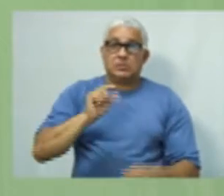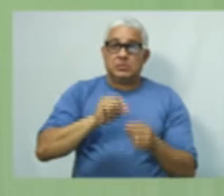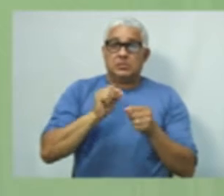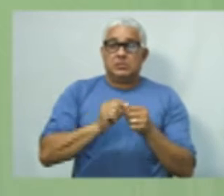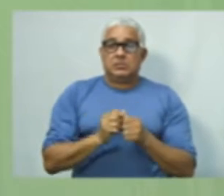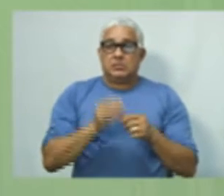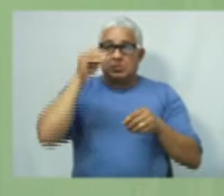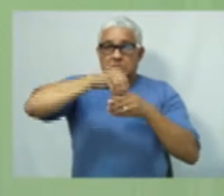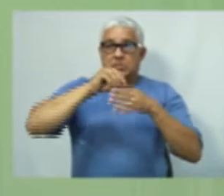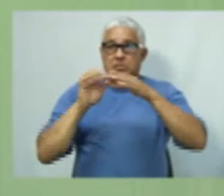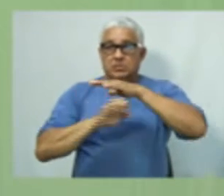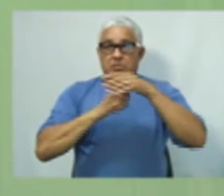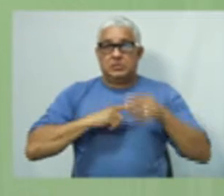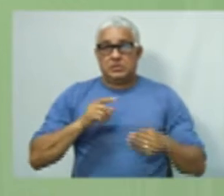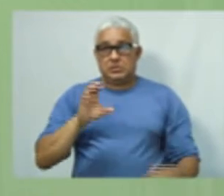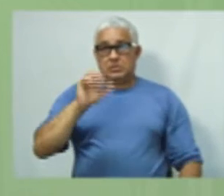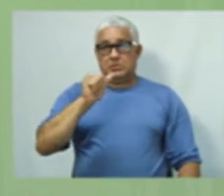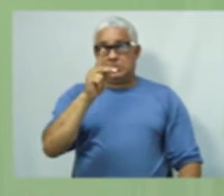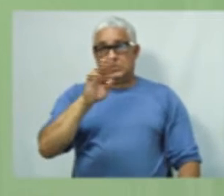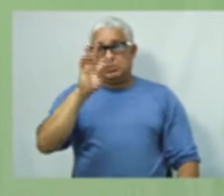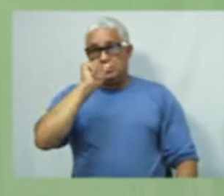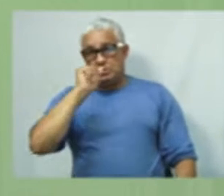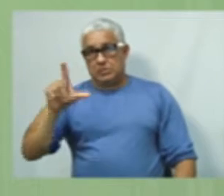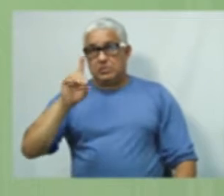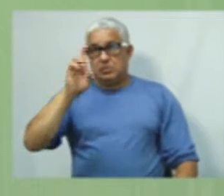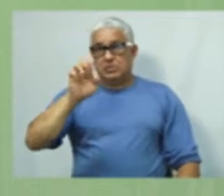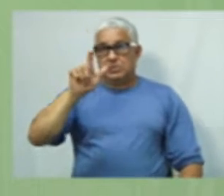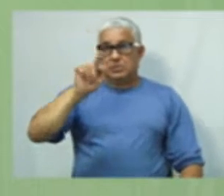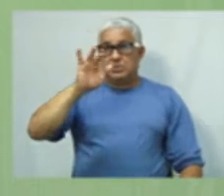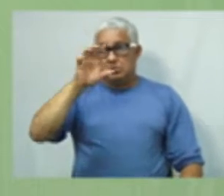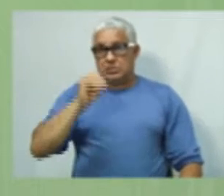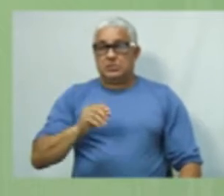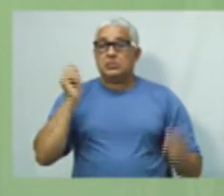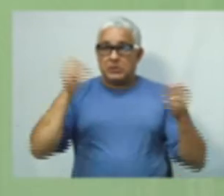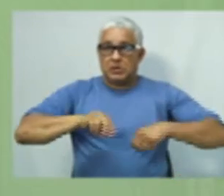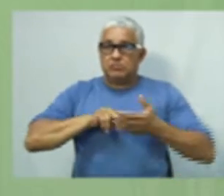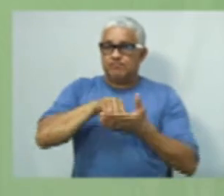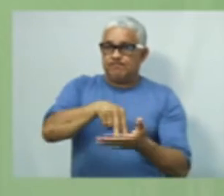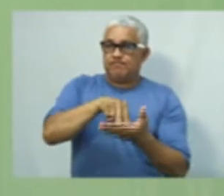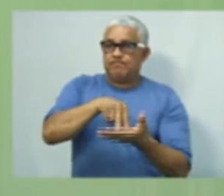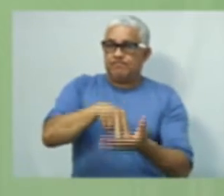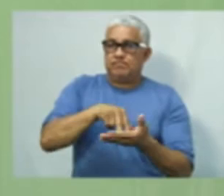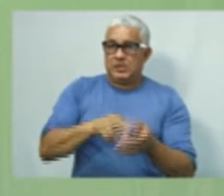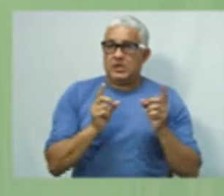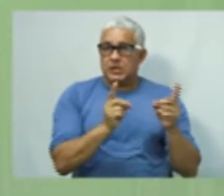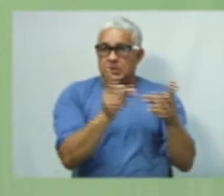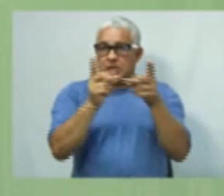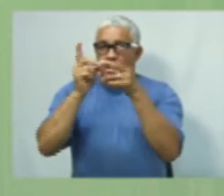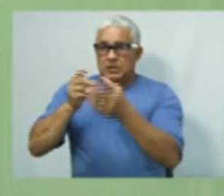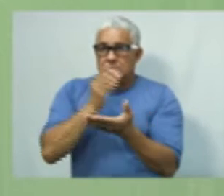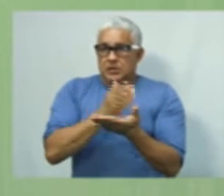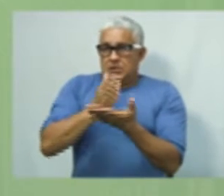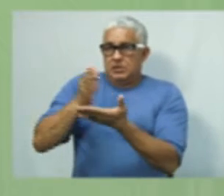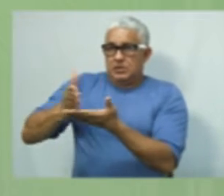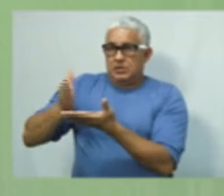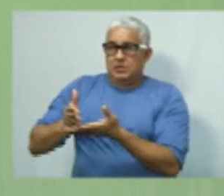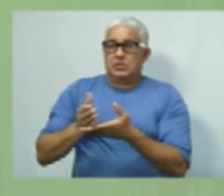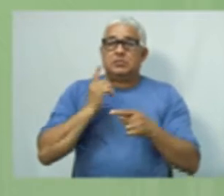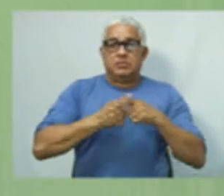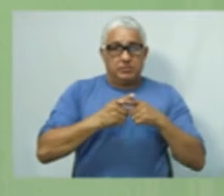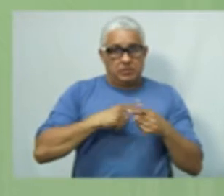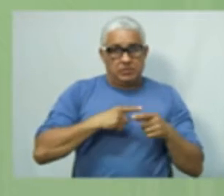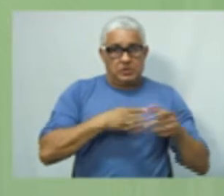dentro da empresa quando eu tenho capital de giro, para que eu possa manter essa venda a prazo. Porque tem